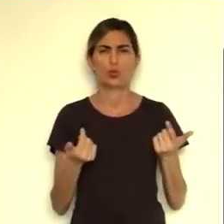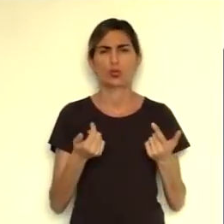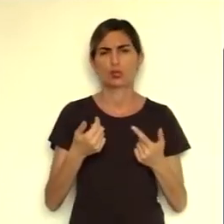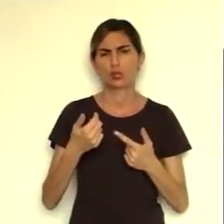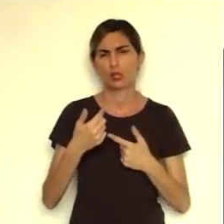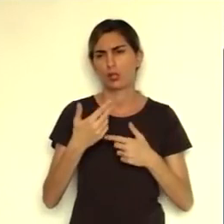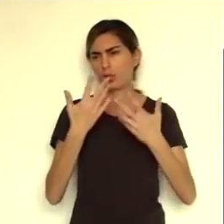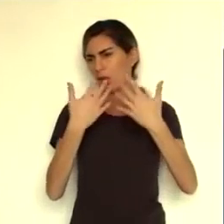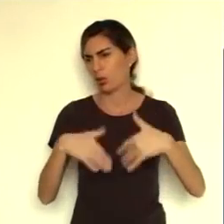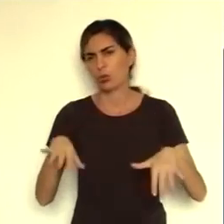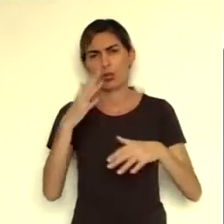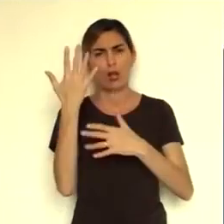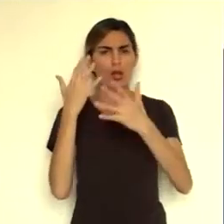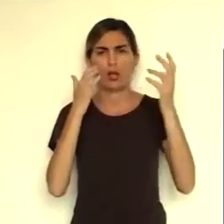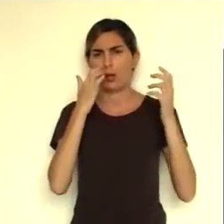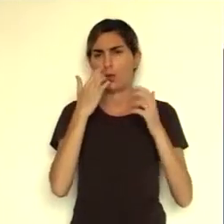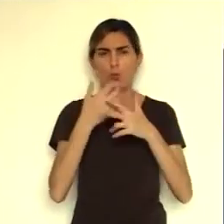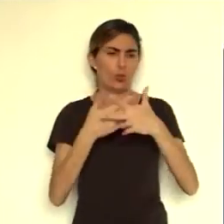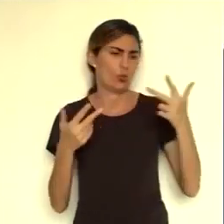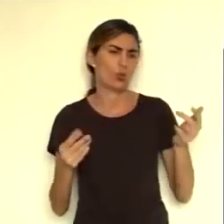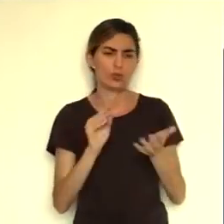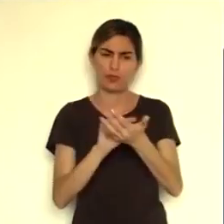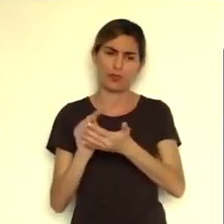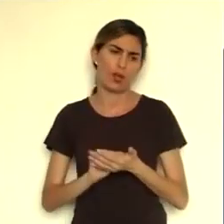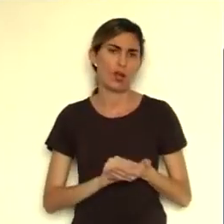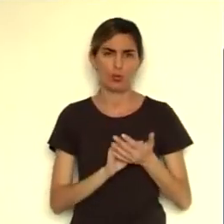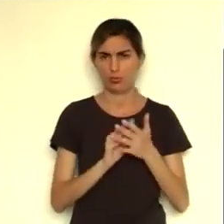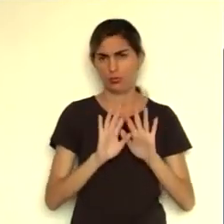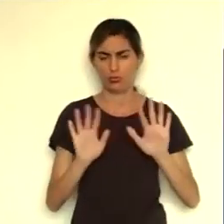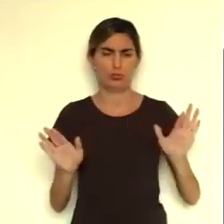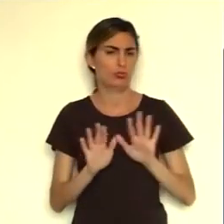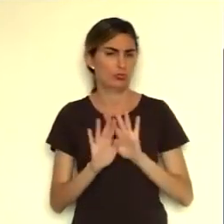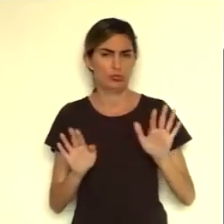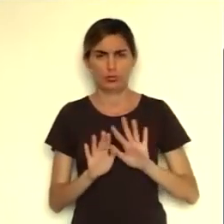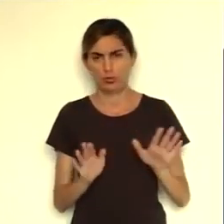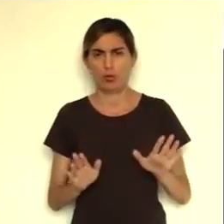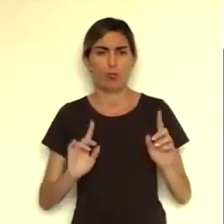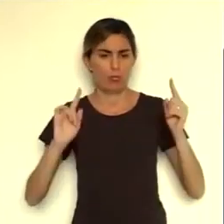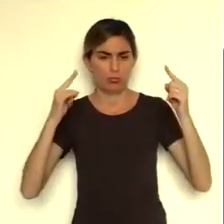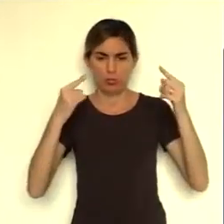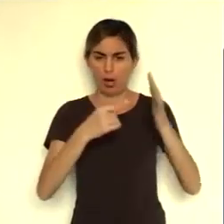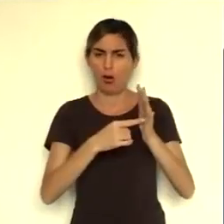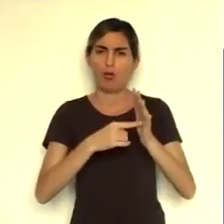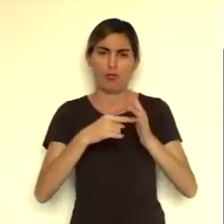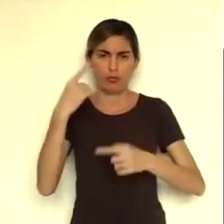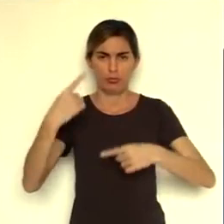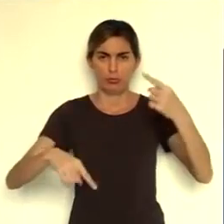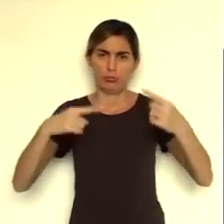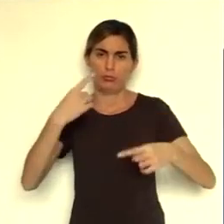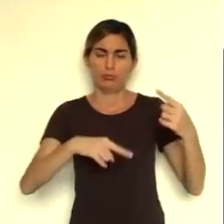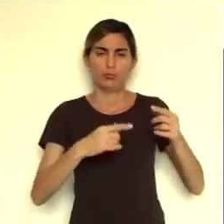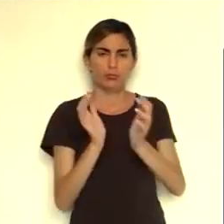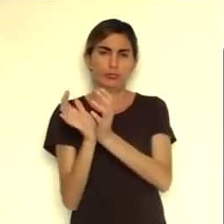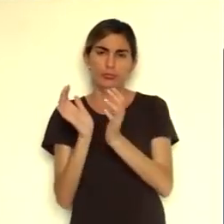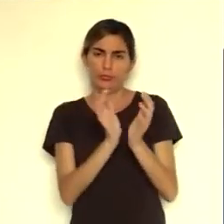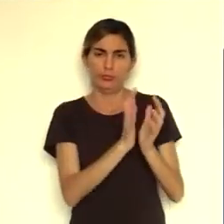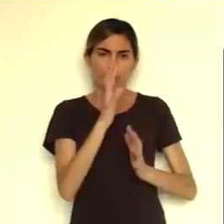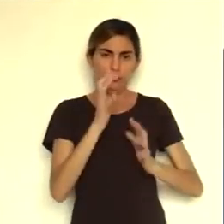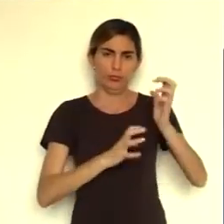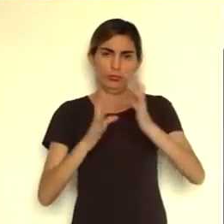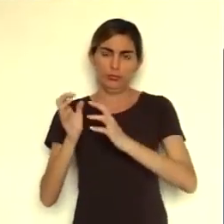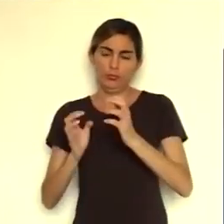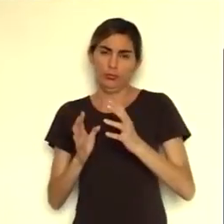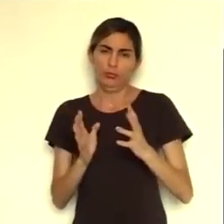subsídios, fatores físico-naturais, recursos naturais que estavam ali presentes e aí eram alvo muitas vezes de disputa,